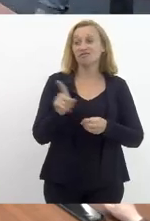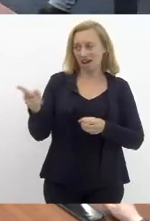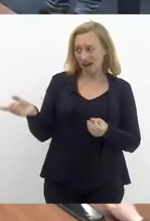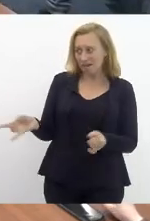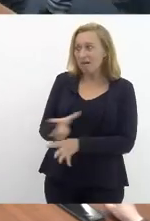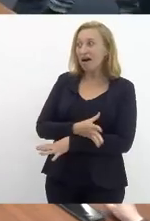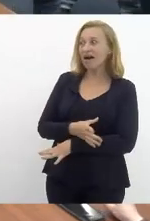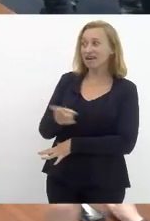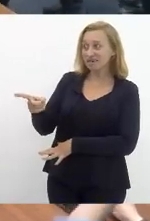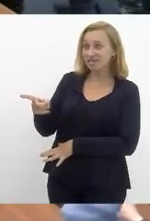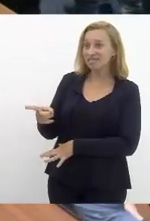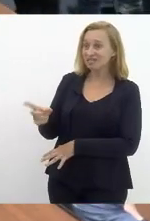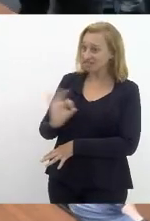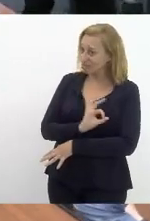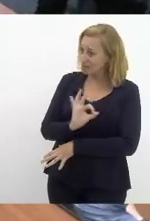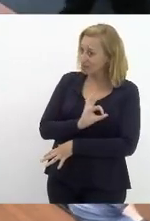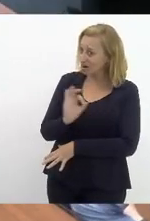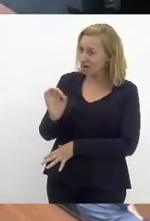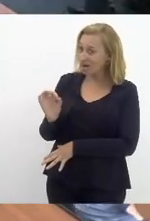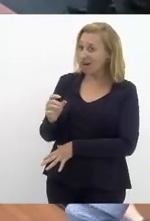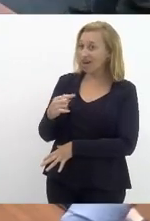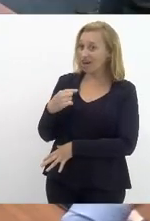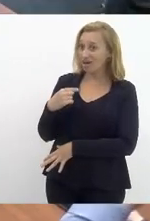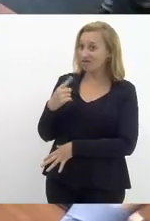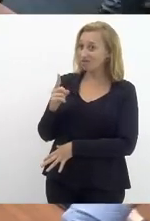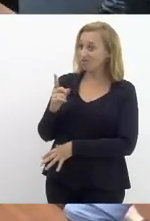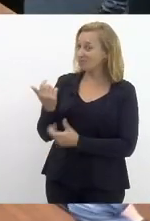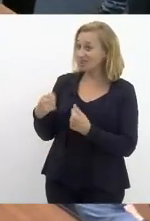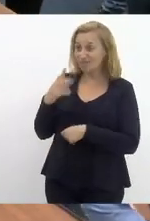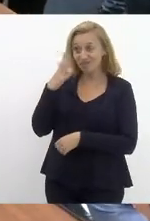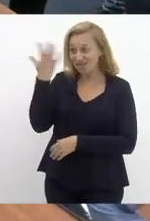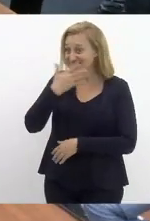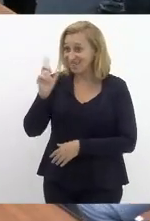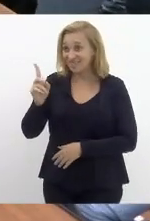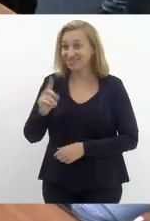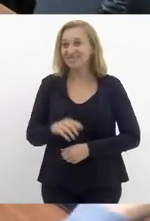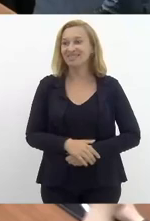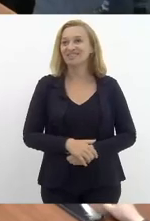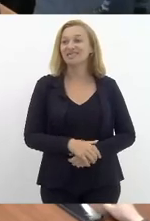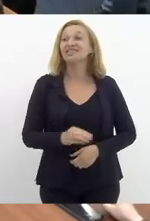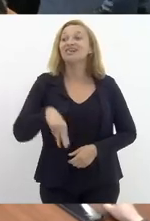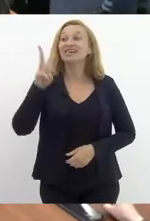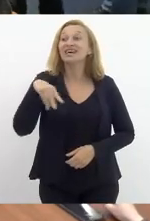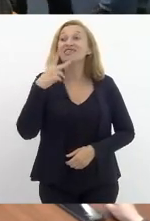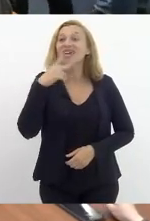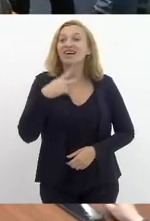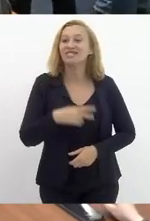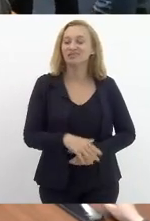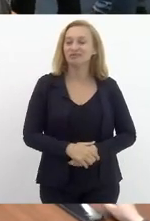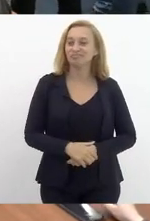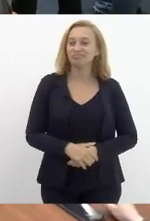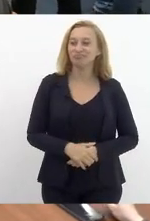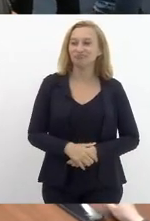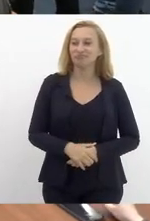hein? Vocês vão virar policiais, eu não vou ter que aturar vocês mais, não. Quem vai falar aqui, por favor?